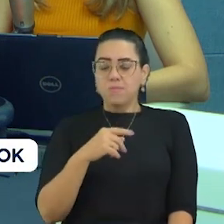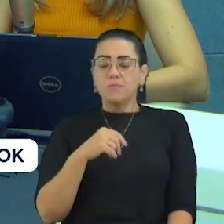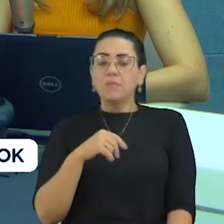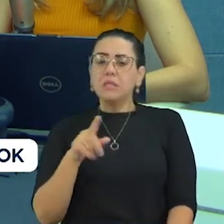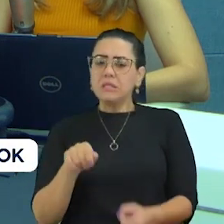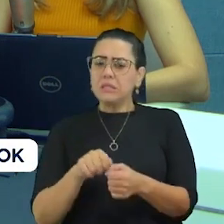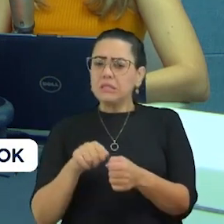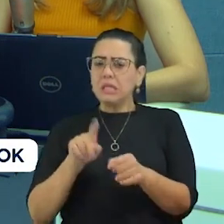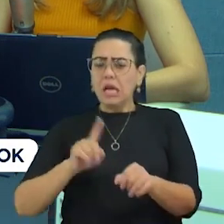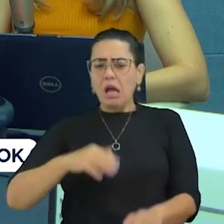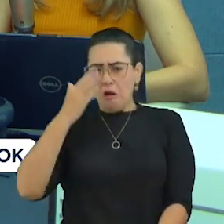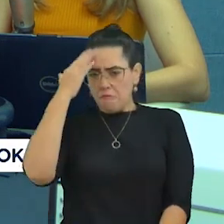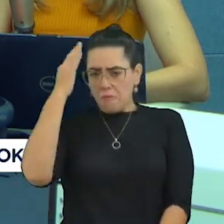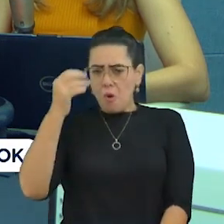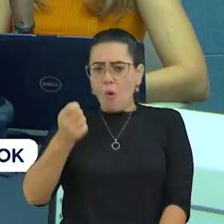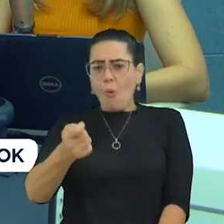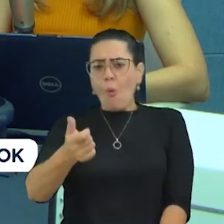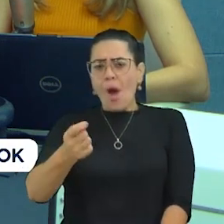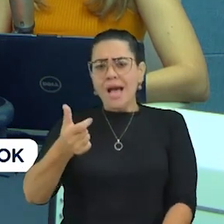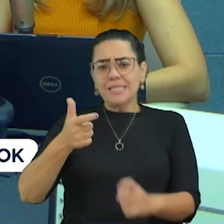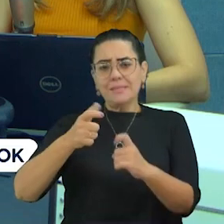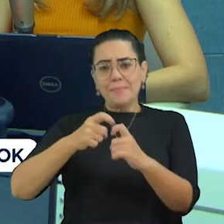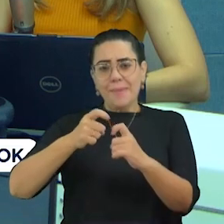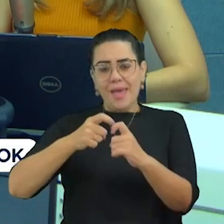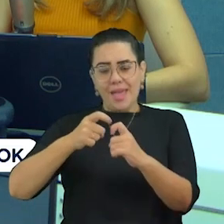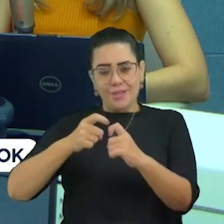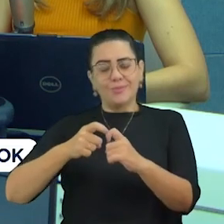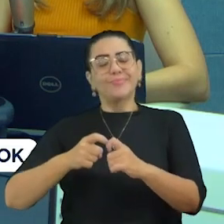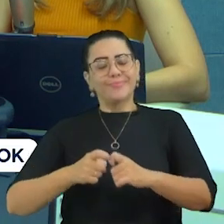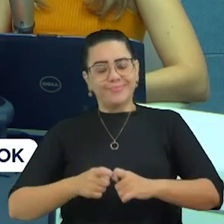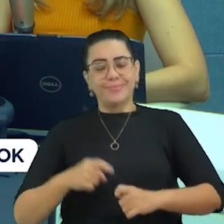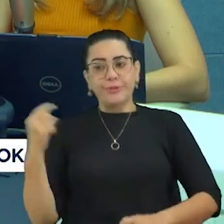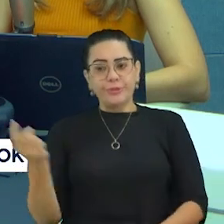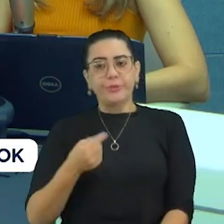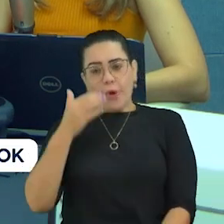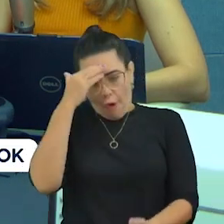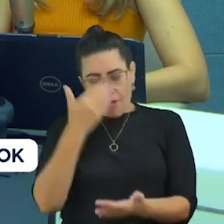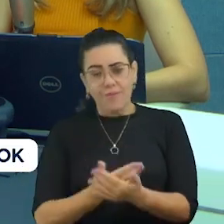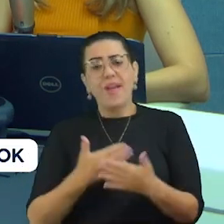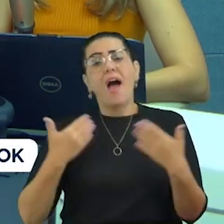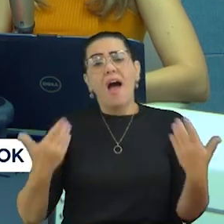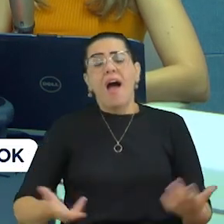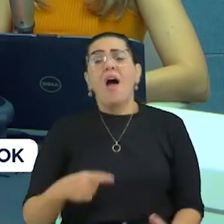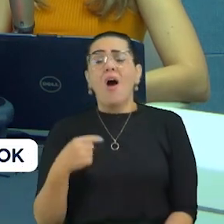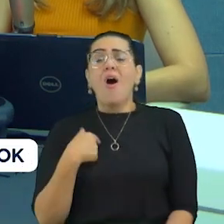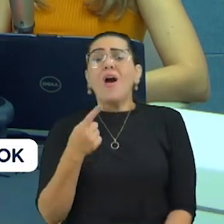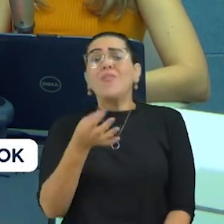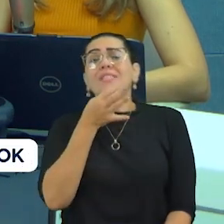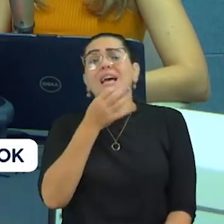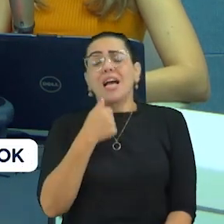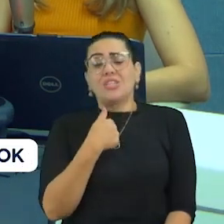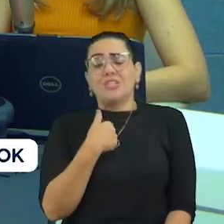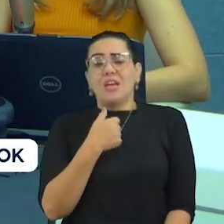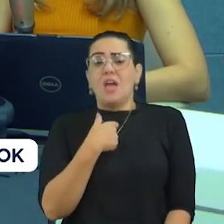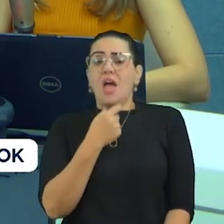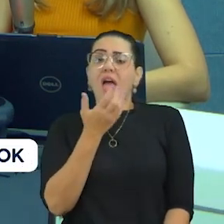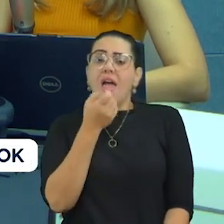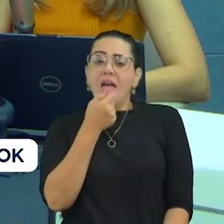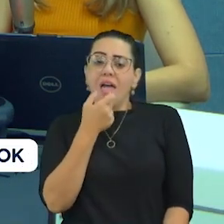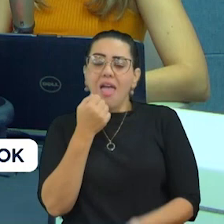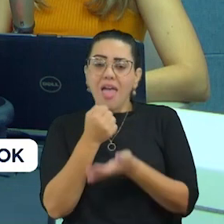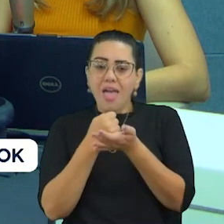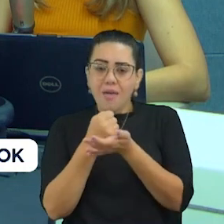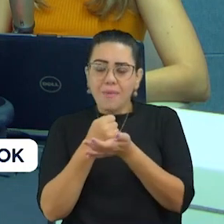vida, ele era, na verdade, esse status de médico. E ele colaborava com as vacinações. Vacinações, por